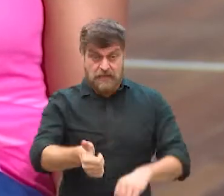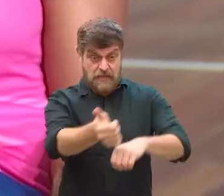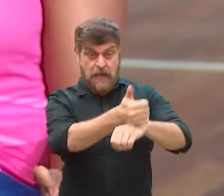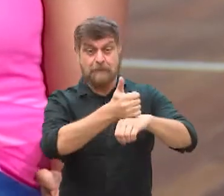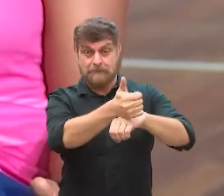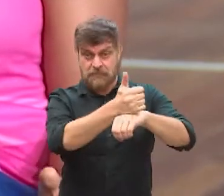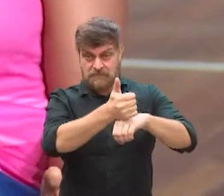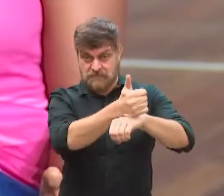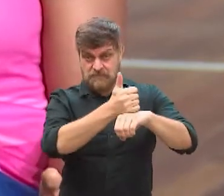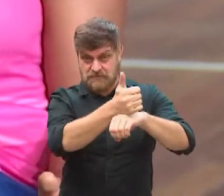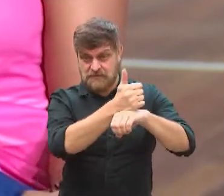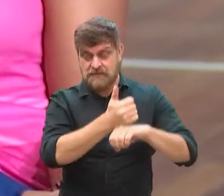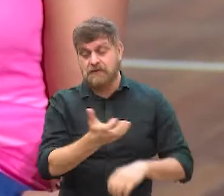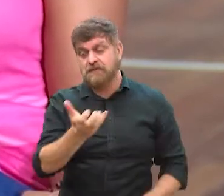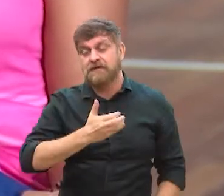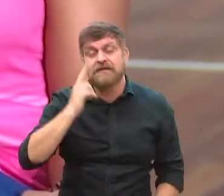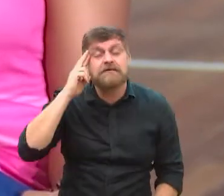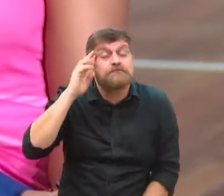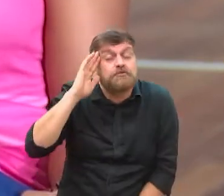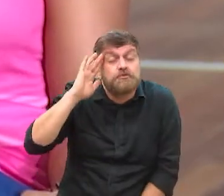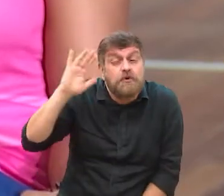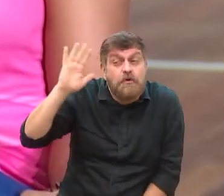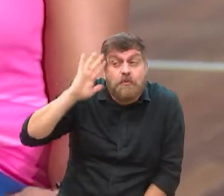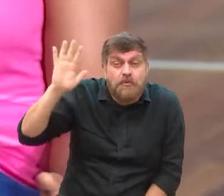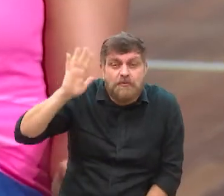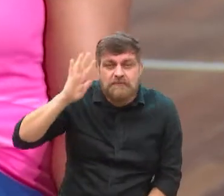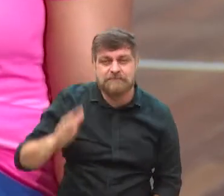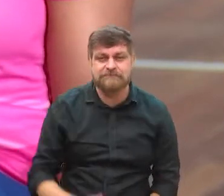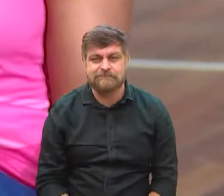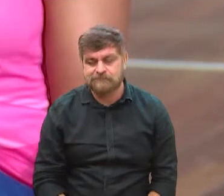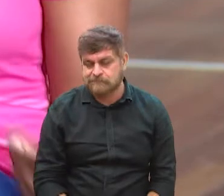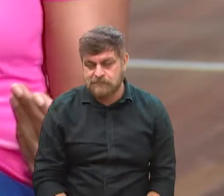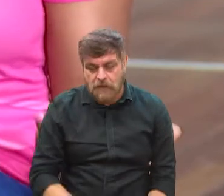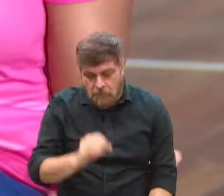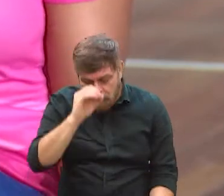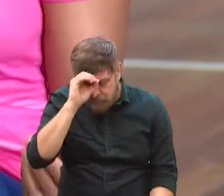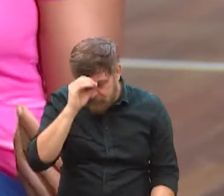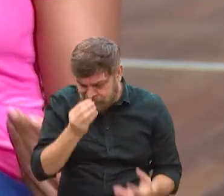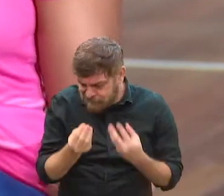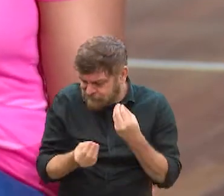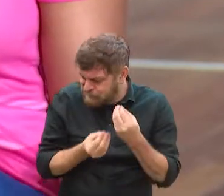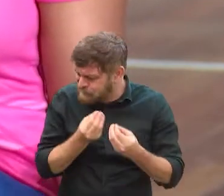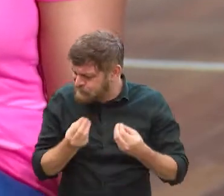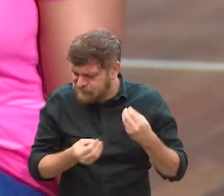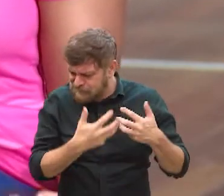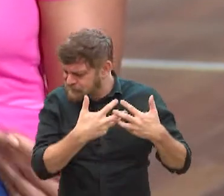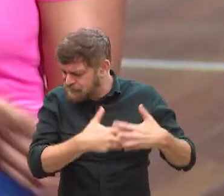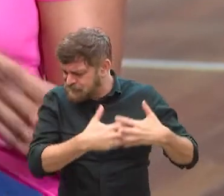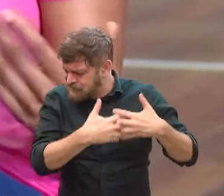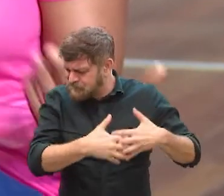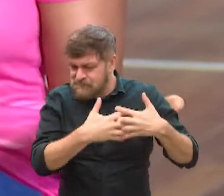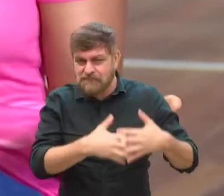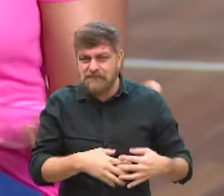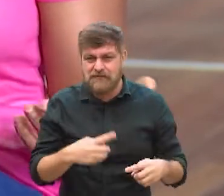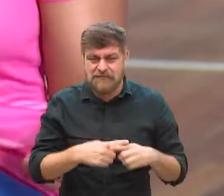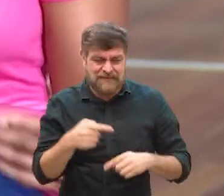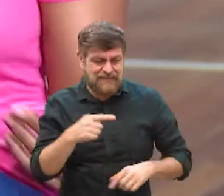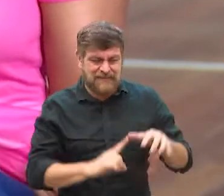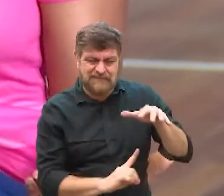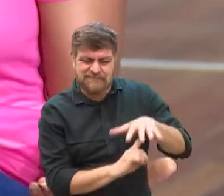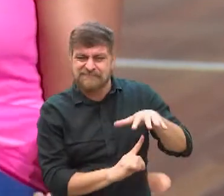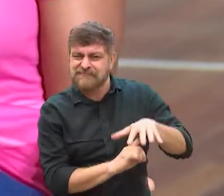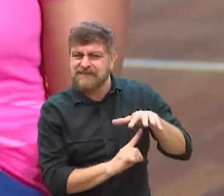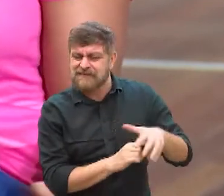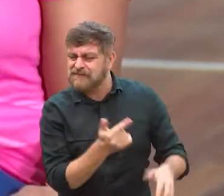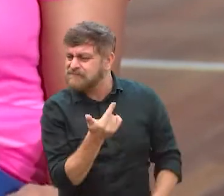Liga Nacional era o meu sonho. Mas assim, eu não sabia muito bem como funcionava, por lá no Paraná não ter,